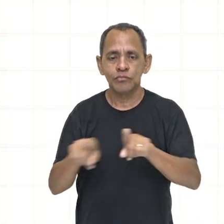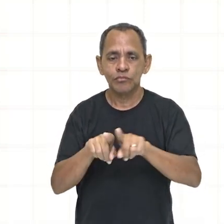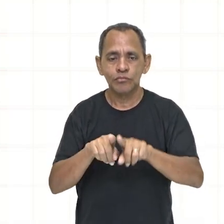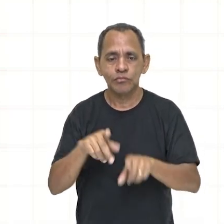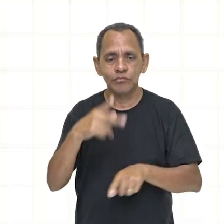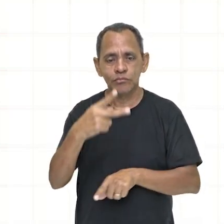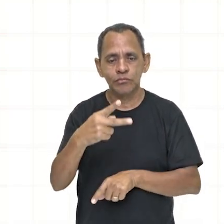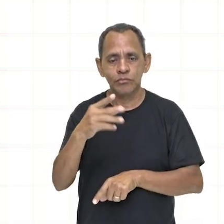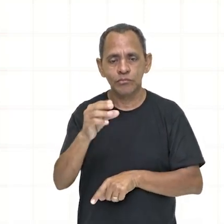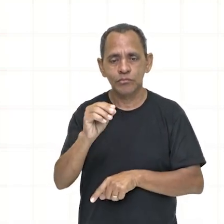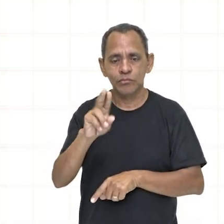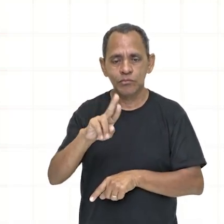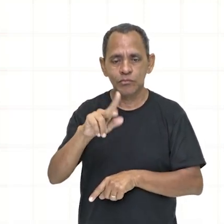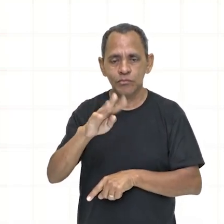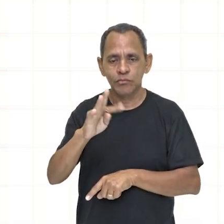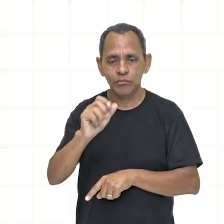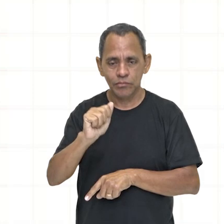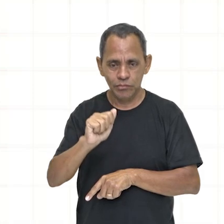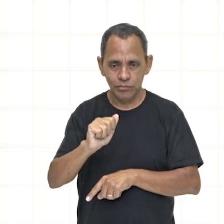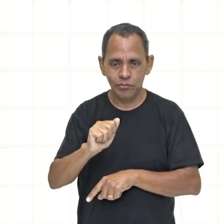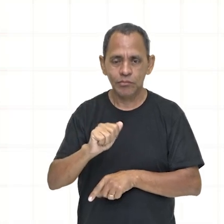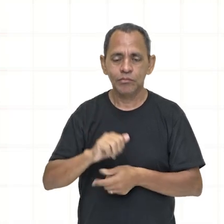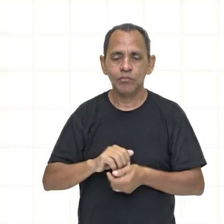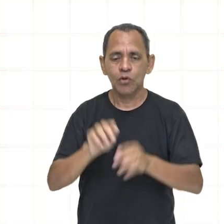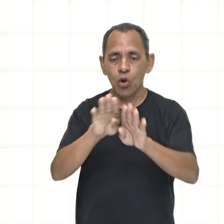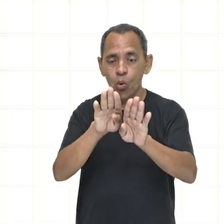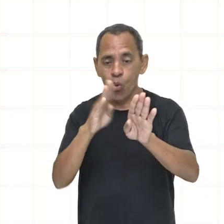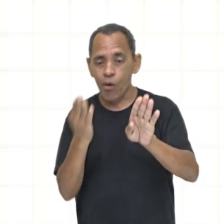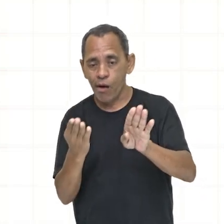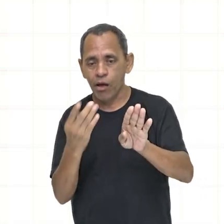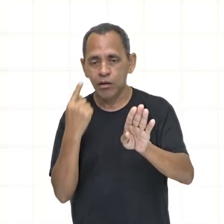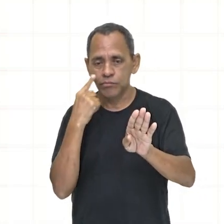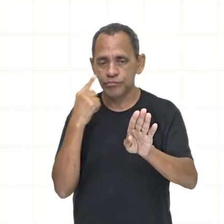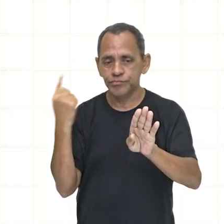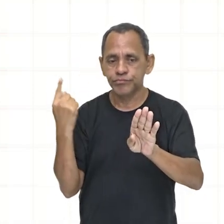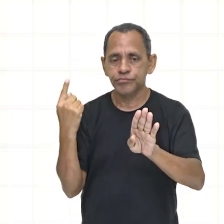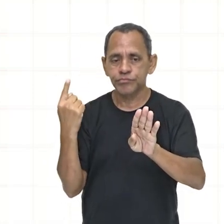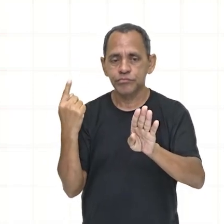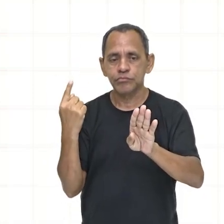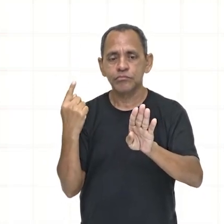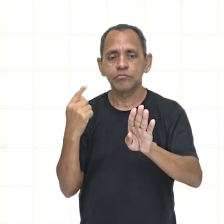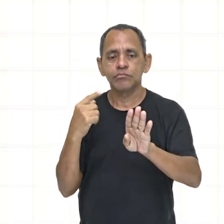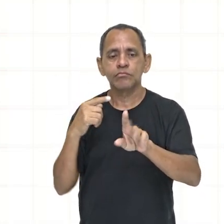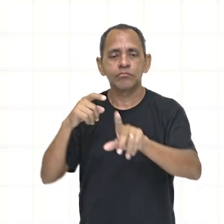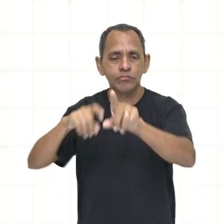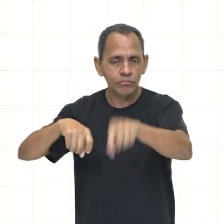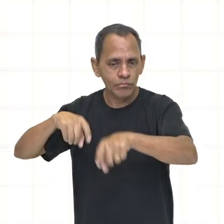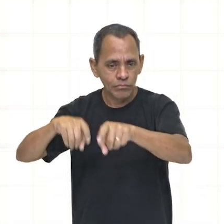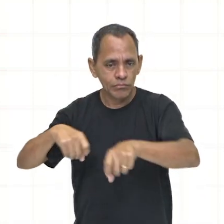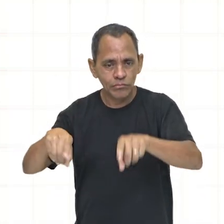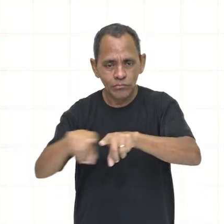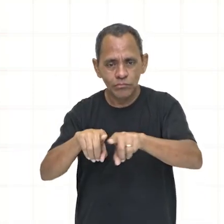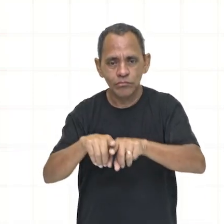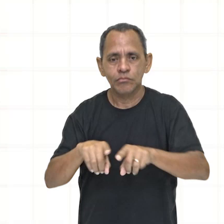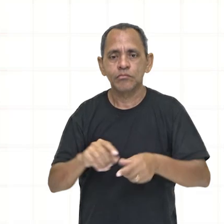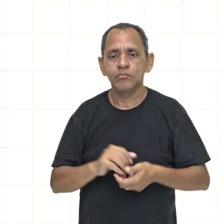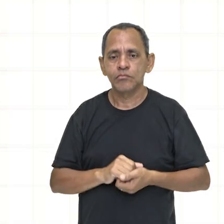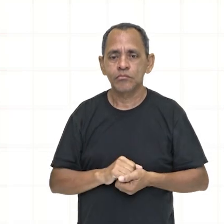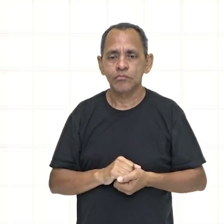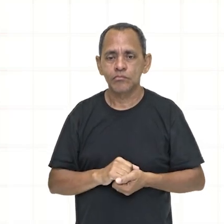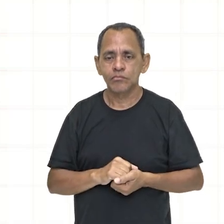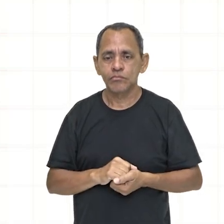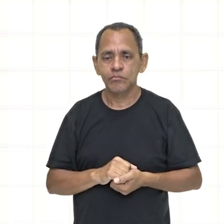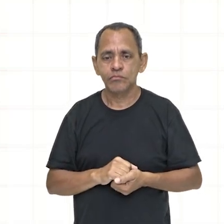de porta, como se escreve, o campo e assim por diante. Tudo bem? Então esses são